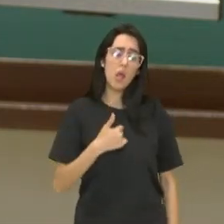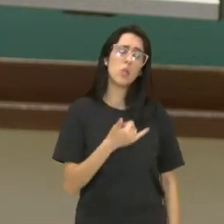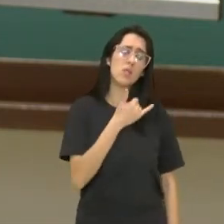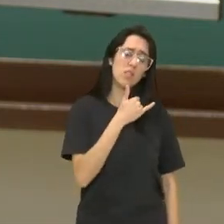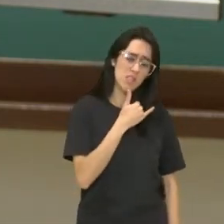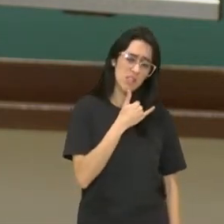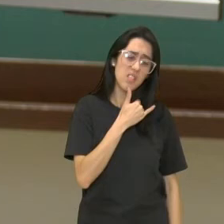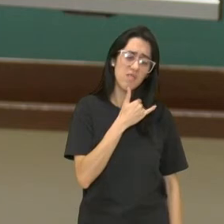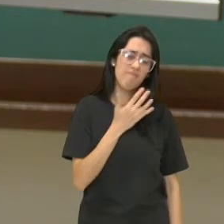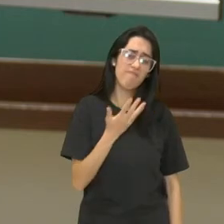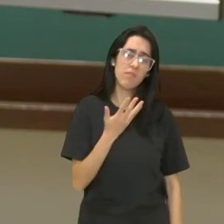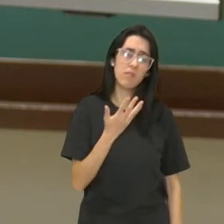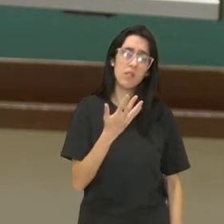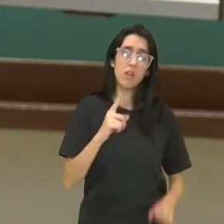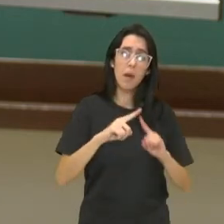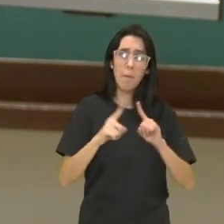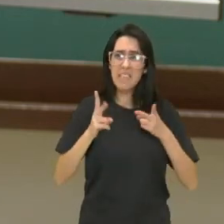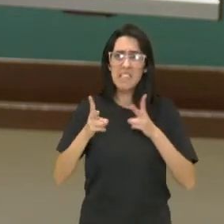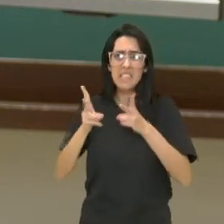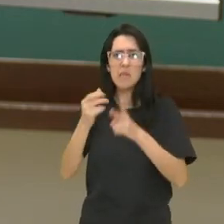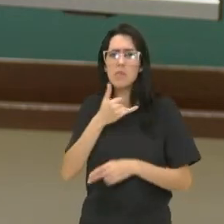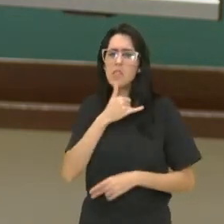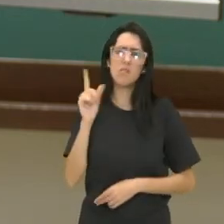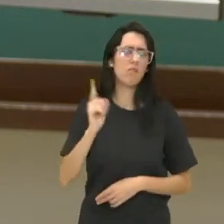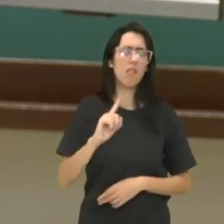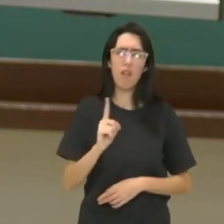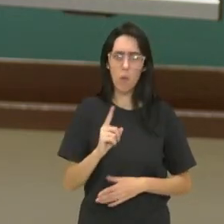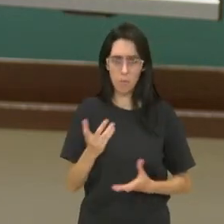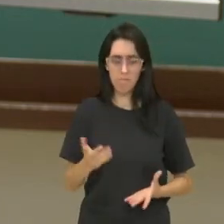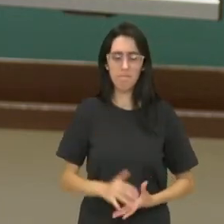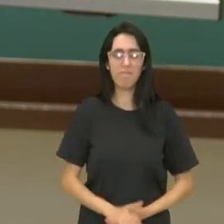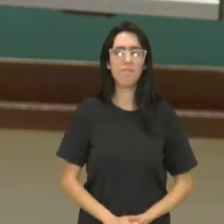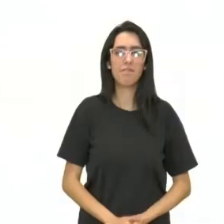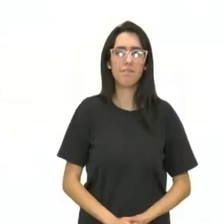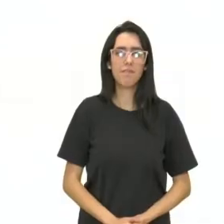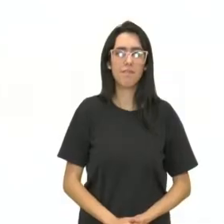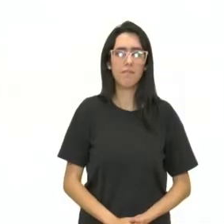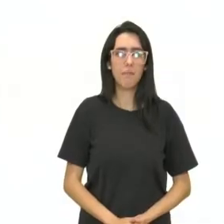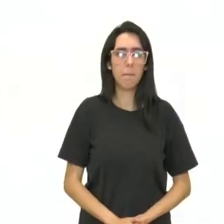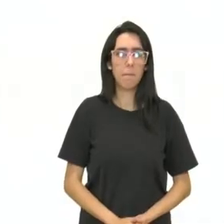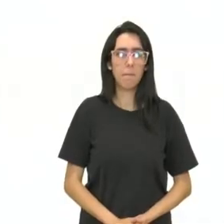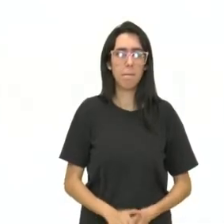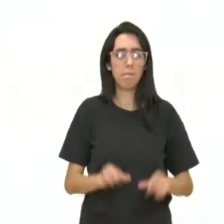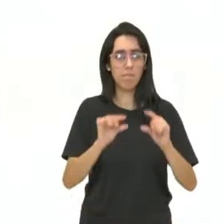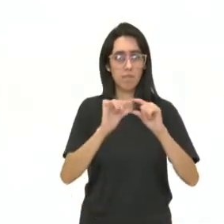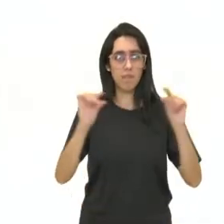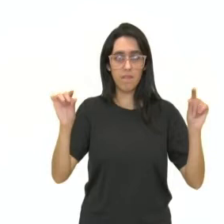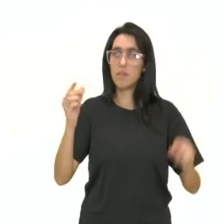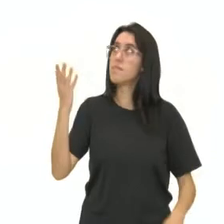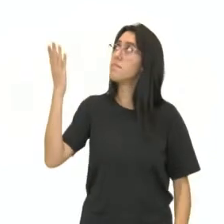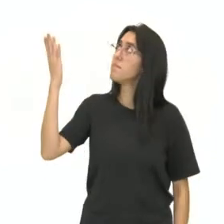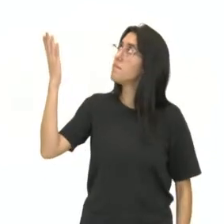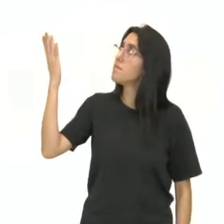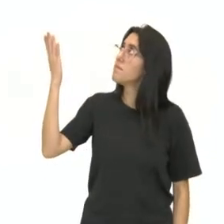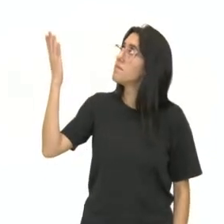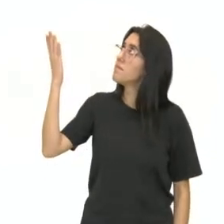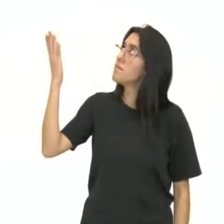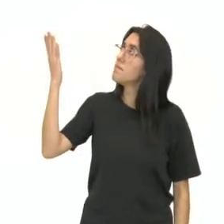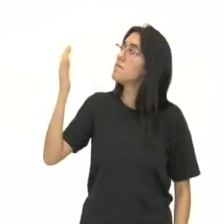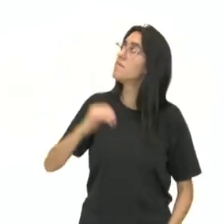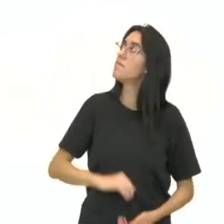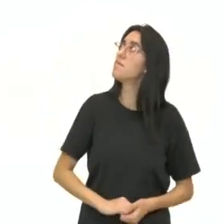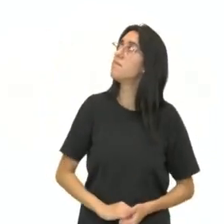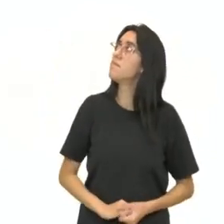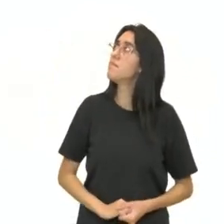para sempre. Então, por isso que é involuntário e transitório. Ha llegado a ser el director de cine mais famoso. O verbo